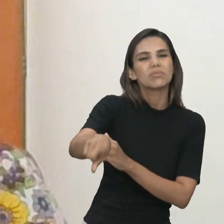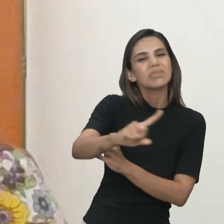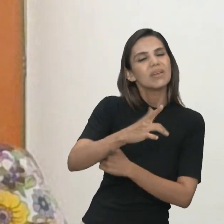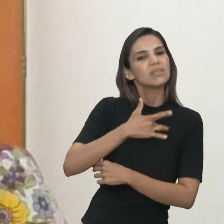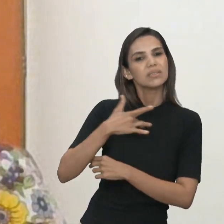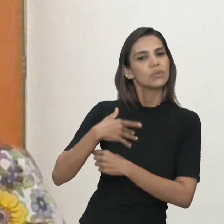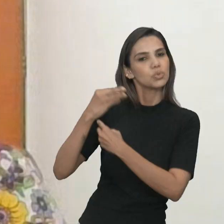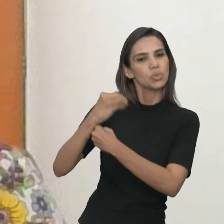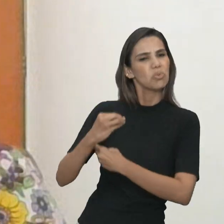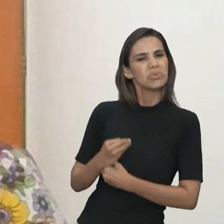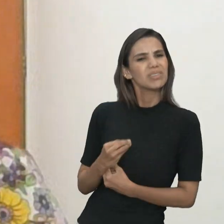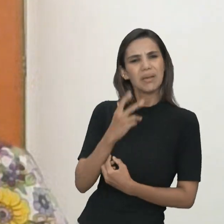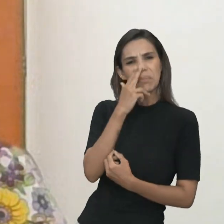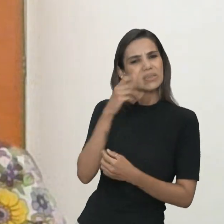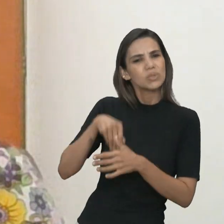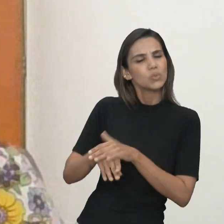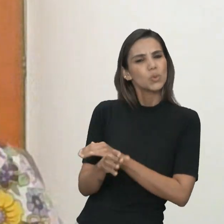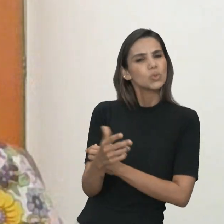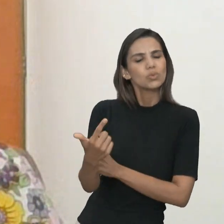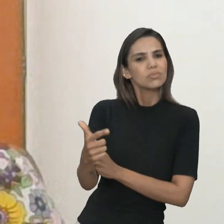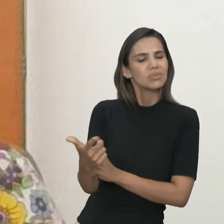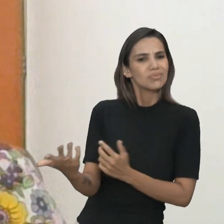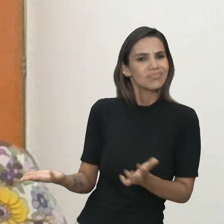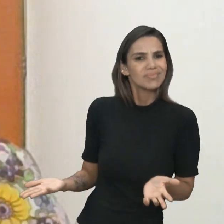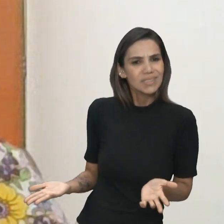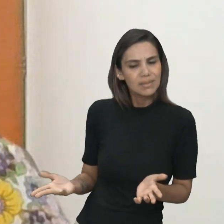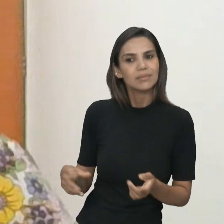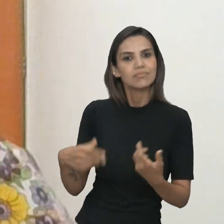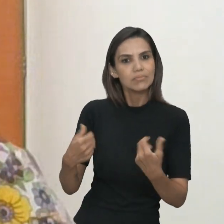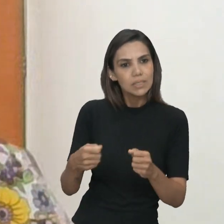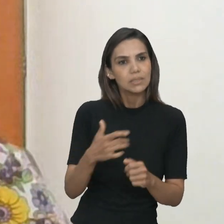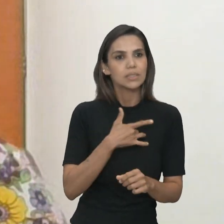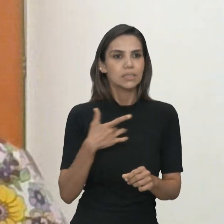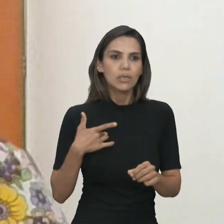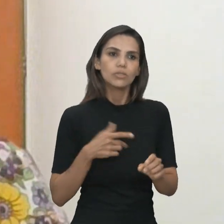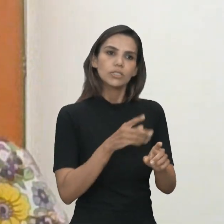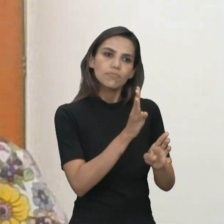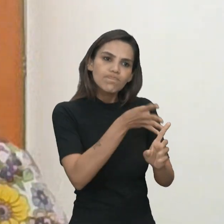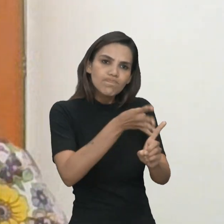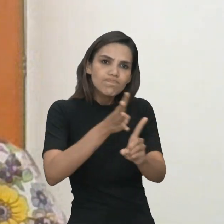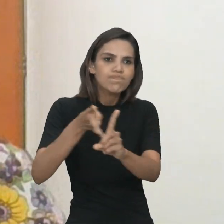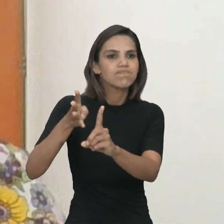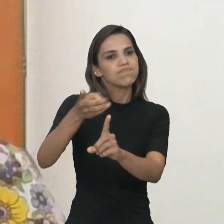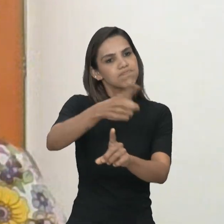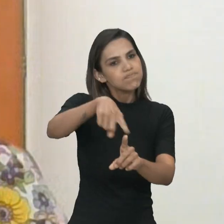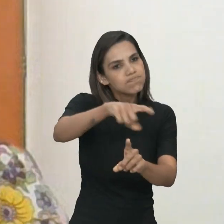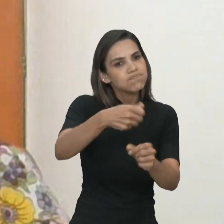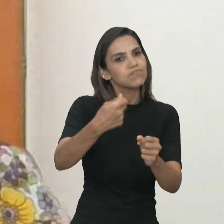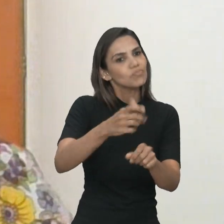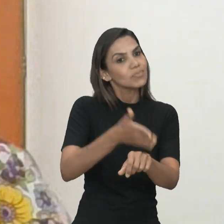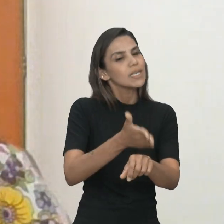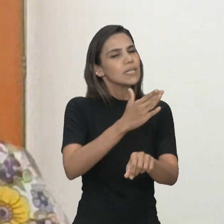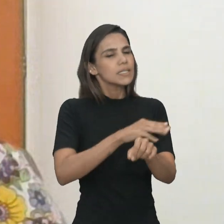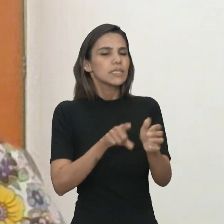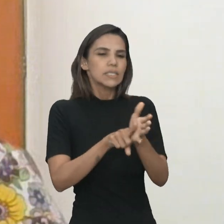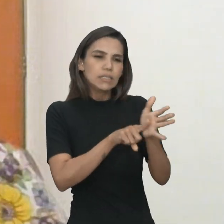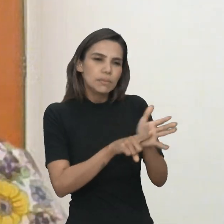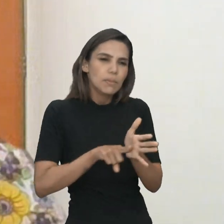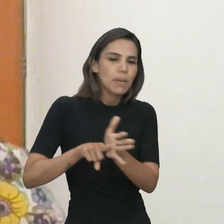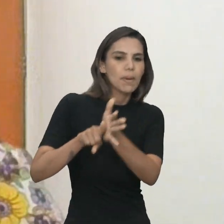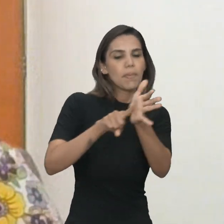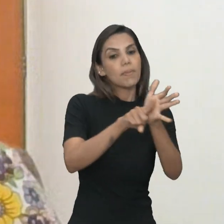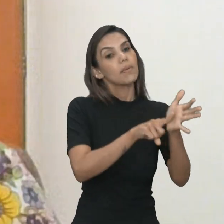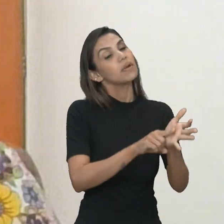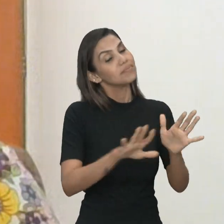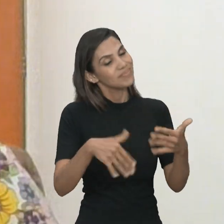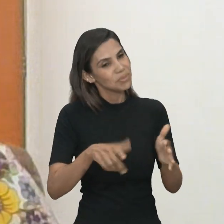de lidar com esses aspectos da saúde, né? De fazer uma busca preventiva dos problemas de saúde. Então, o exame